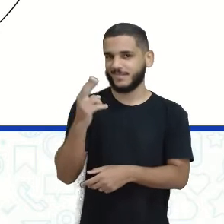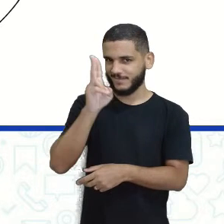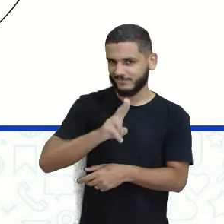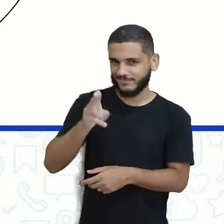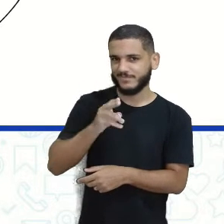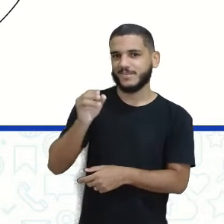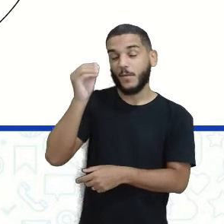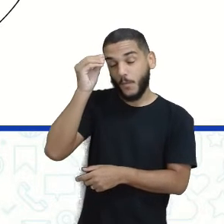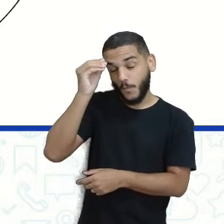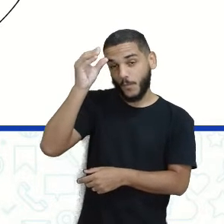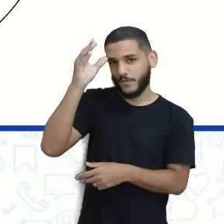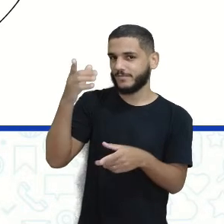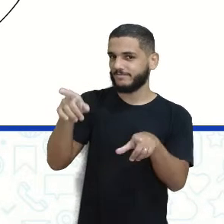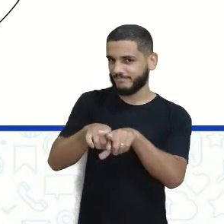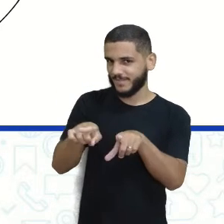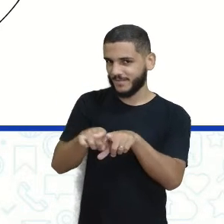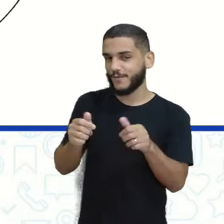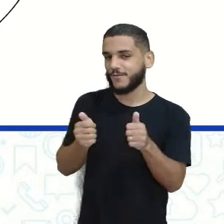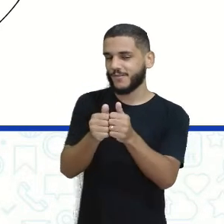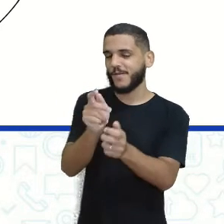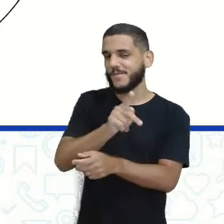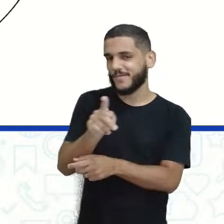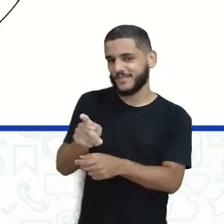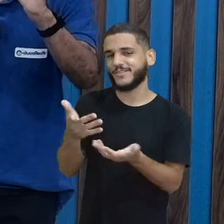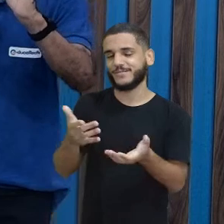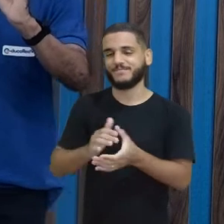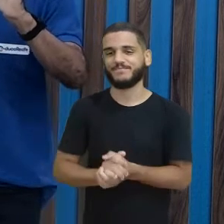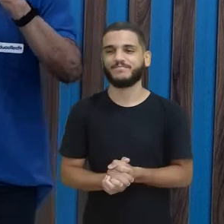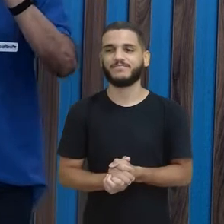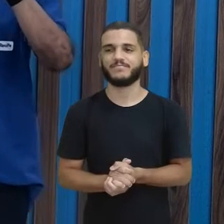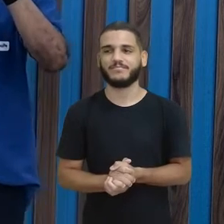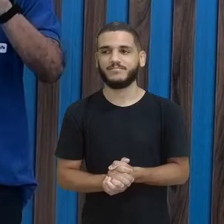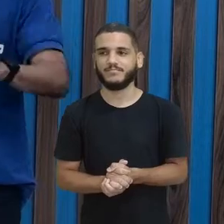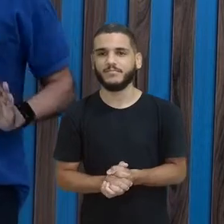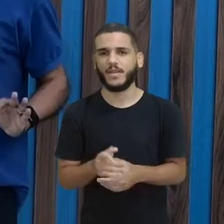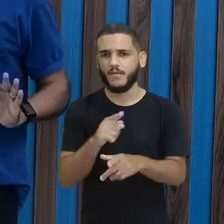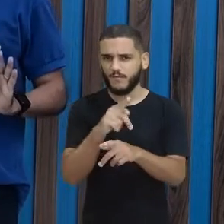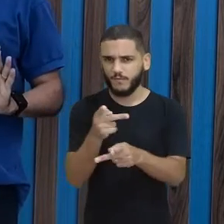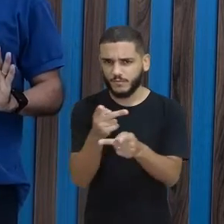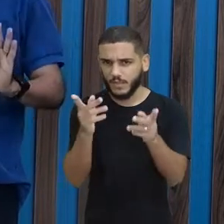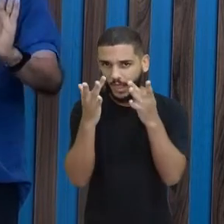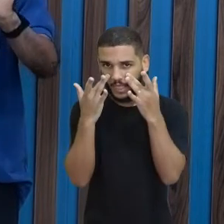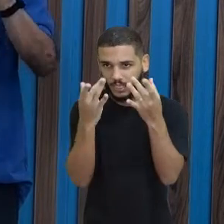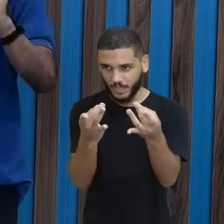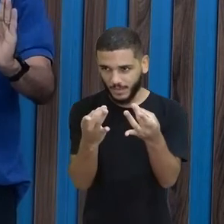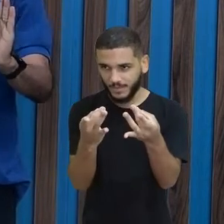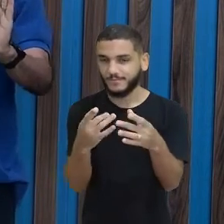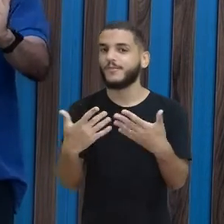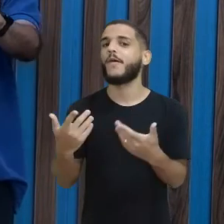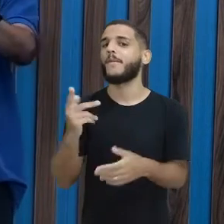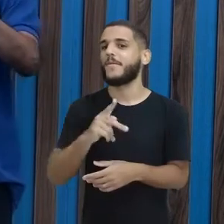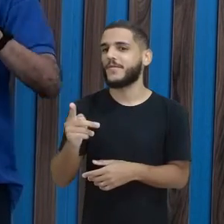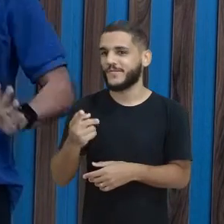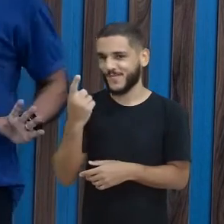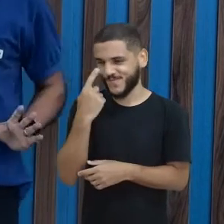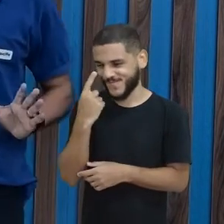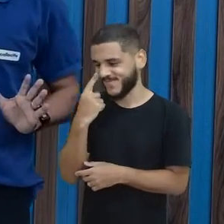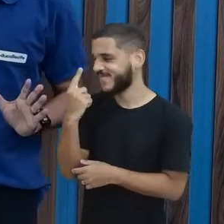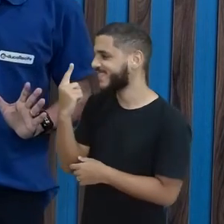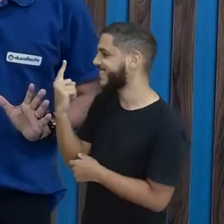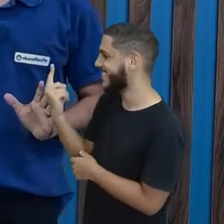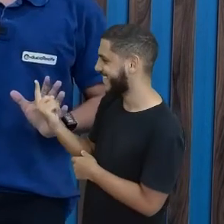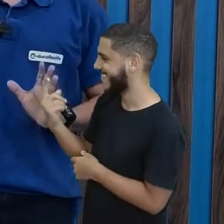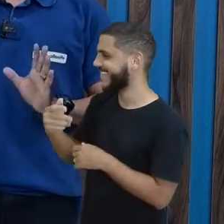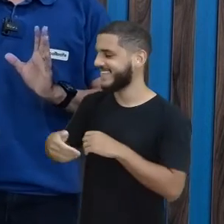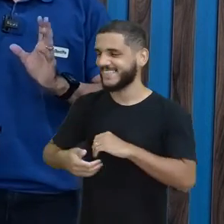a pouquinho na aula com o professor Carlos Bravo. Fica ligadinho, hein? Faz vergonha para Ricardinho aqui não. Daqui a pouco ele chega aí e vocês vão responder também.